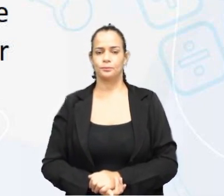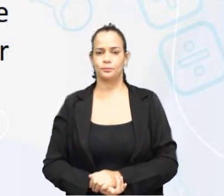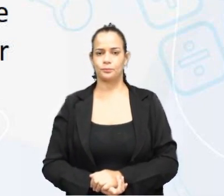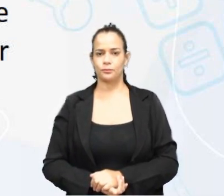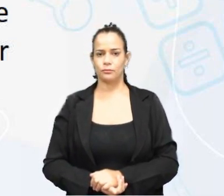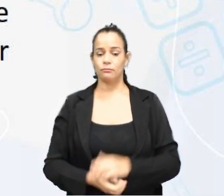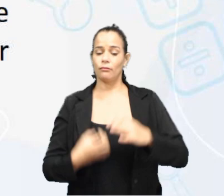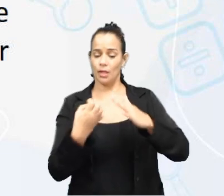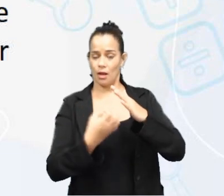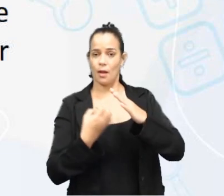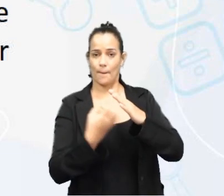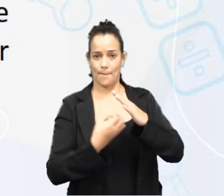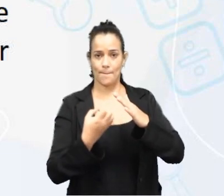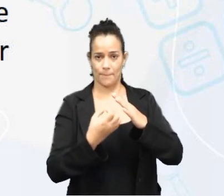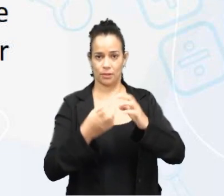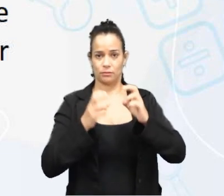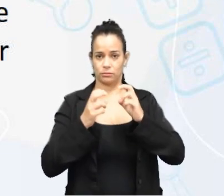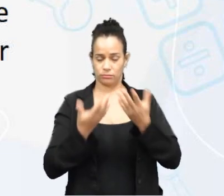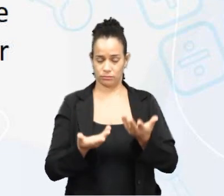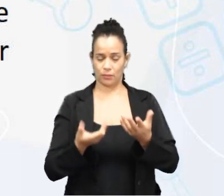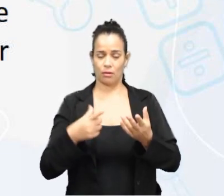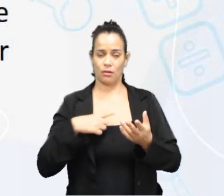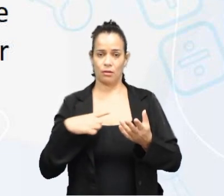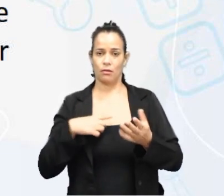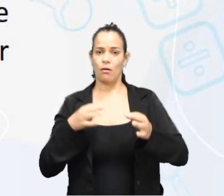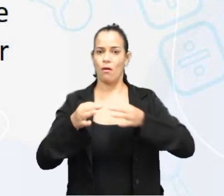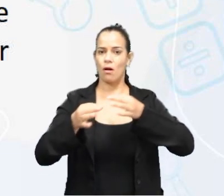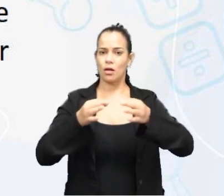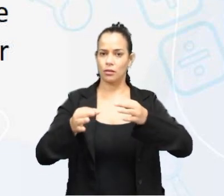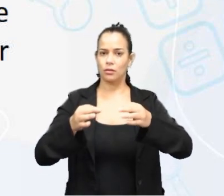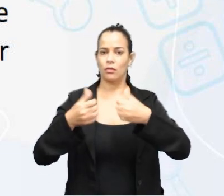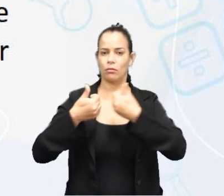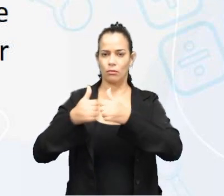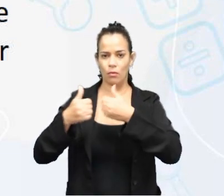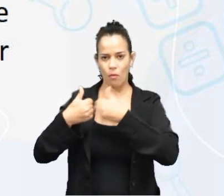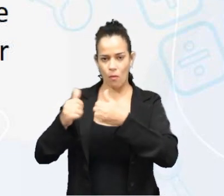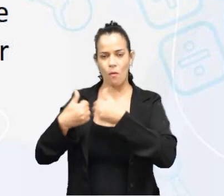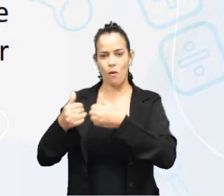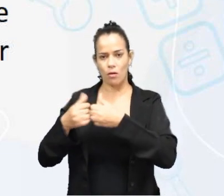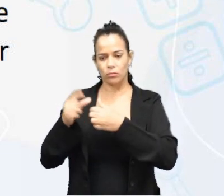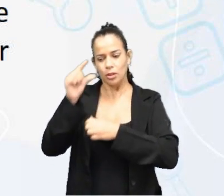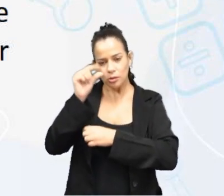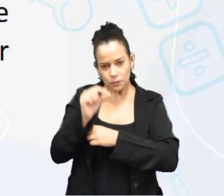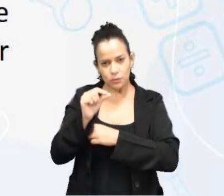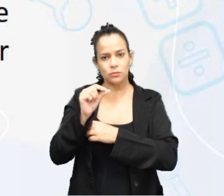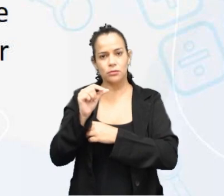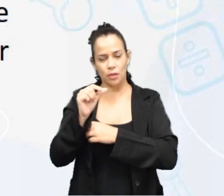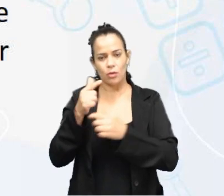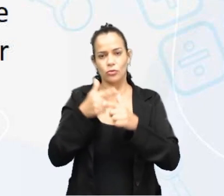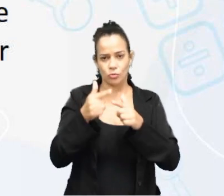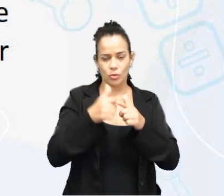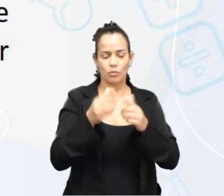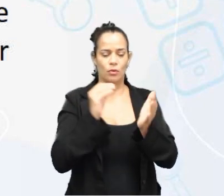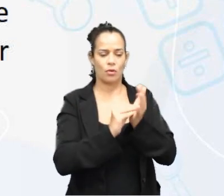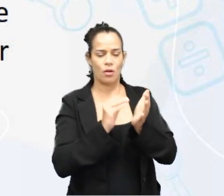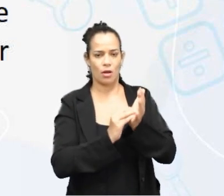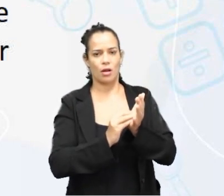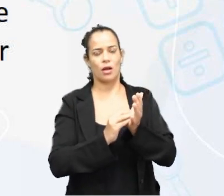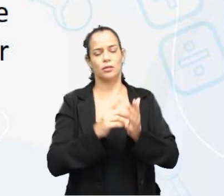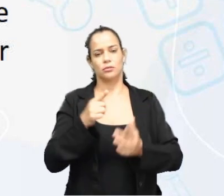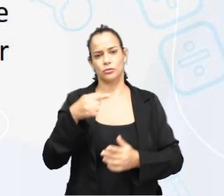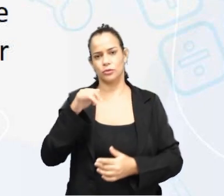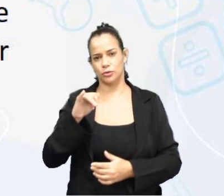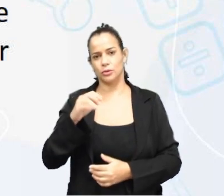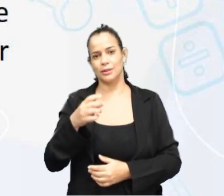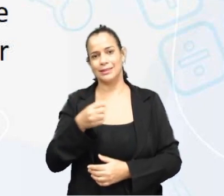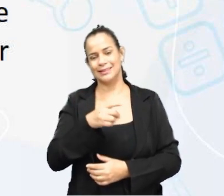Consórcio de Transporte informou que montou um esquema para tentar minimizar os transtornos, publicado no G1 no dia 6